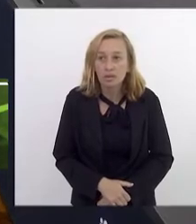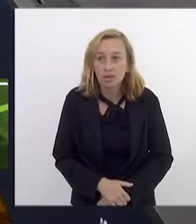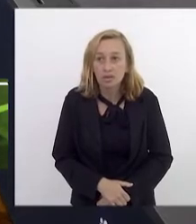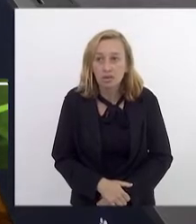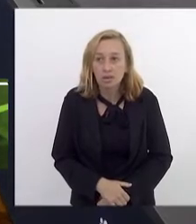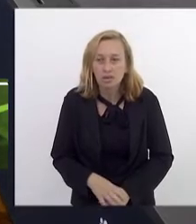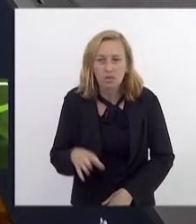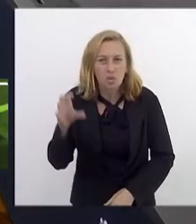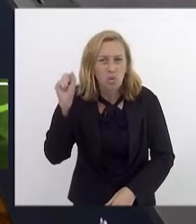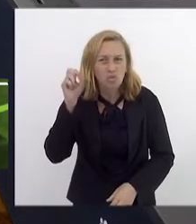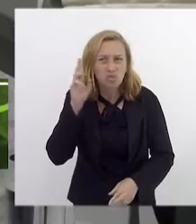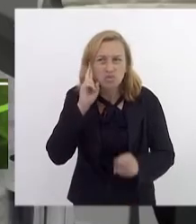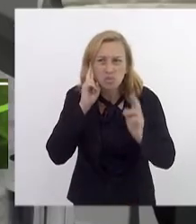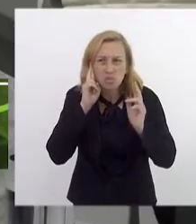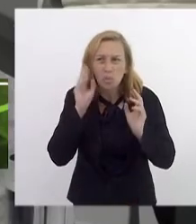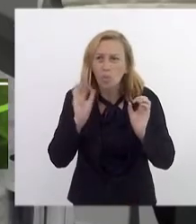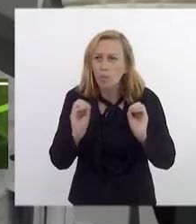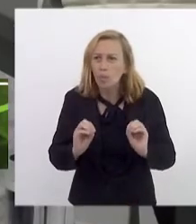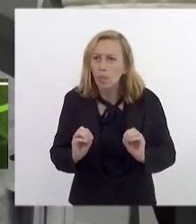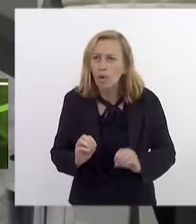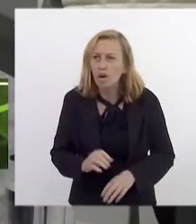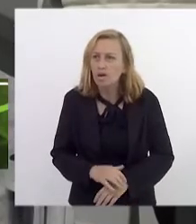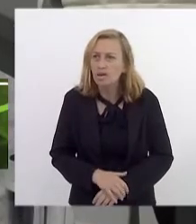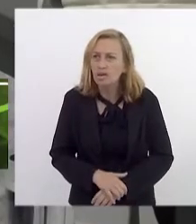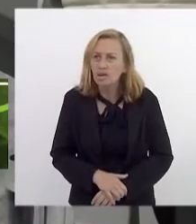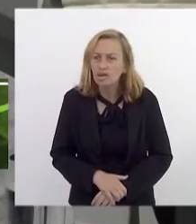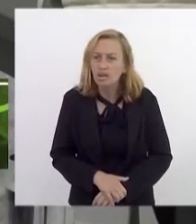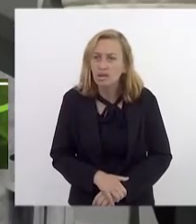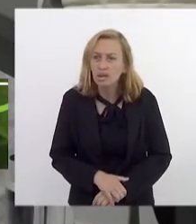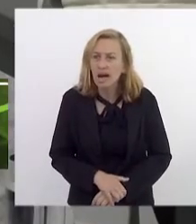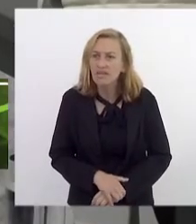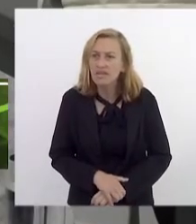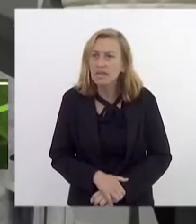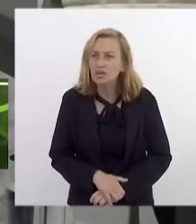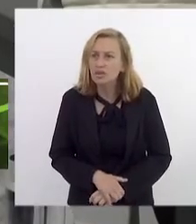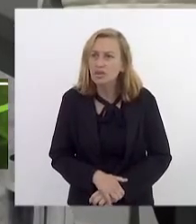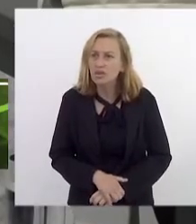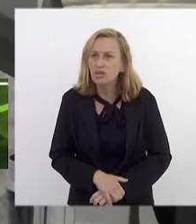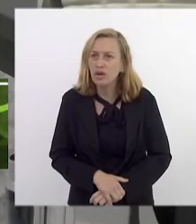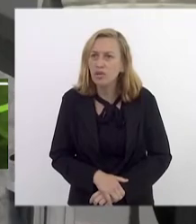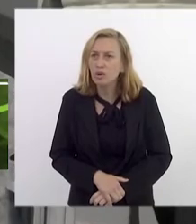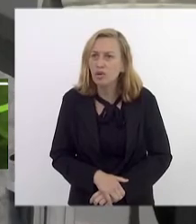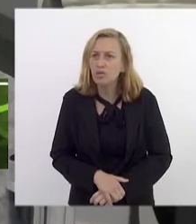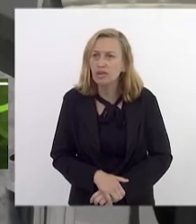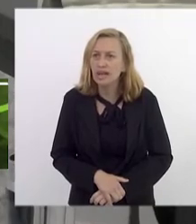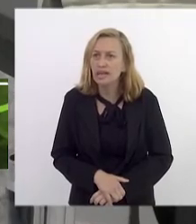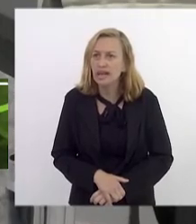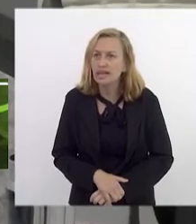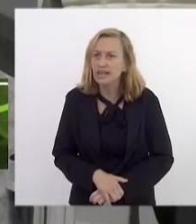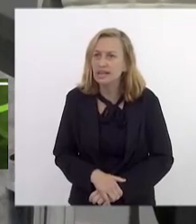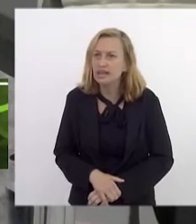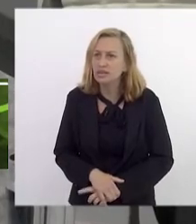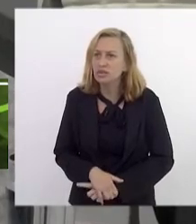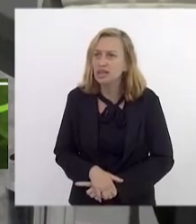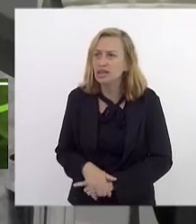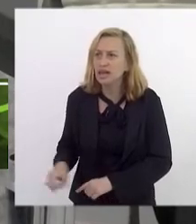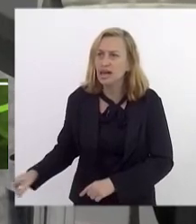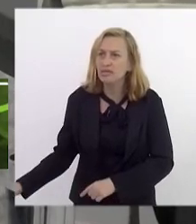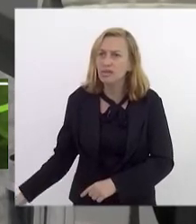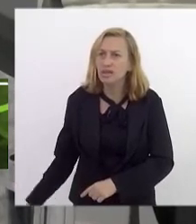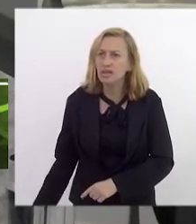Pompolha, aos integrantes aí da Secretaria do INEI, os técnicos, agradecer a presença. Acho